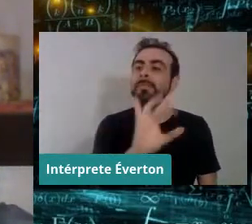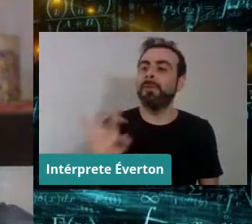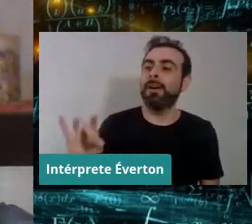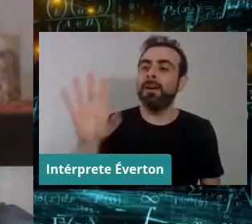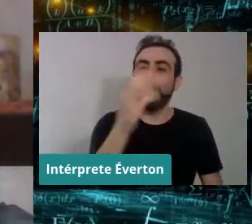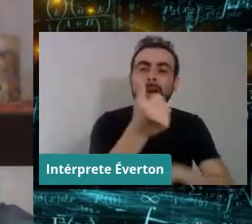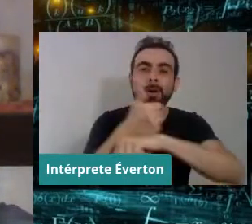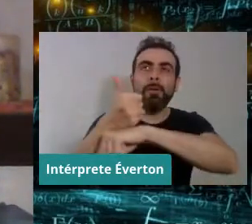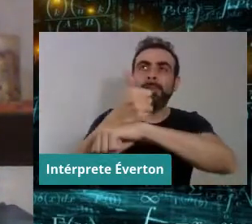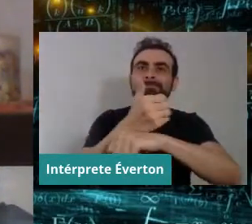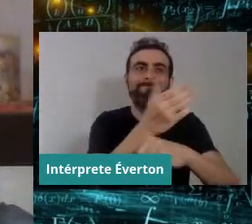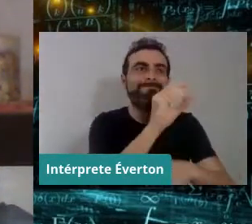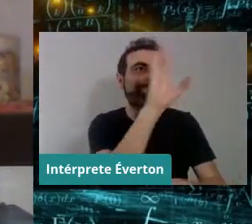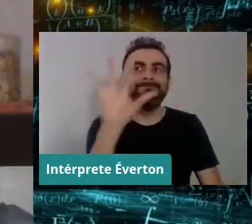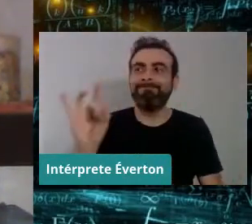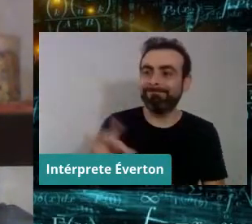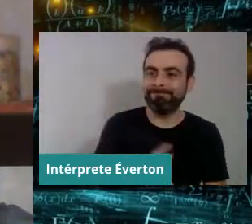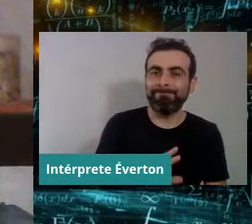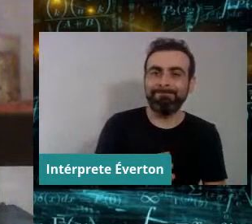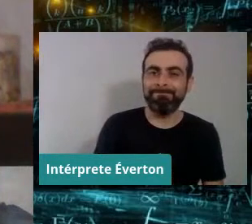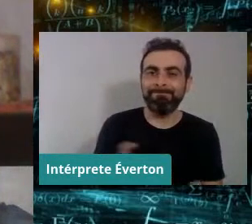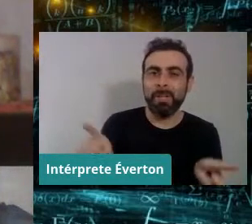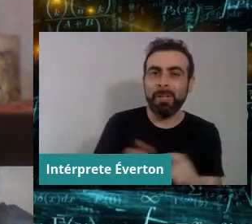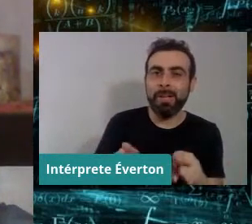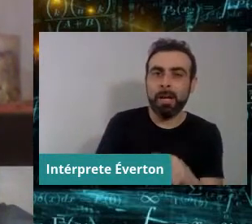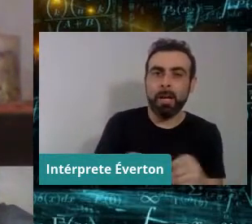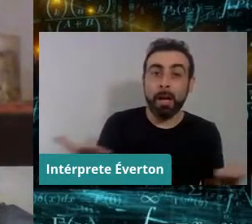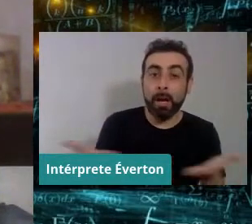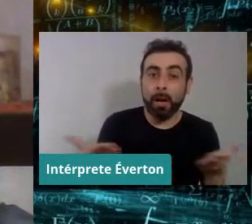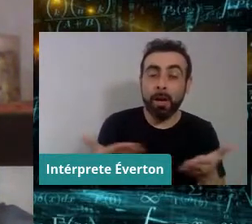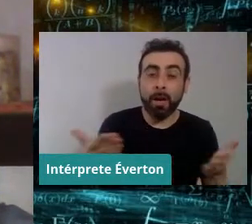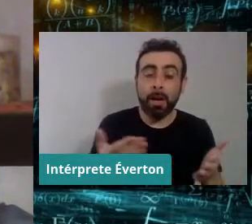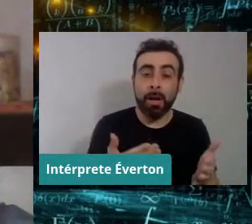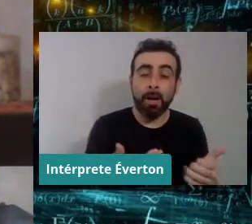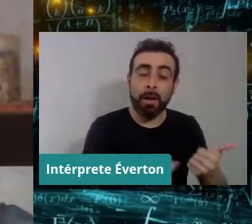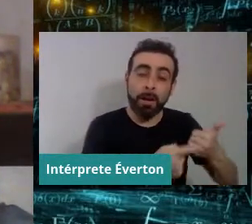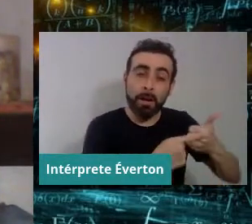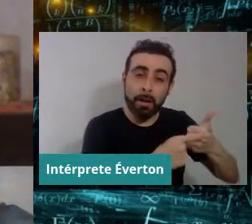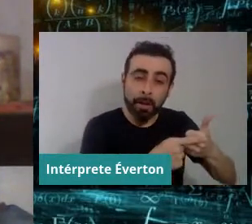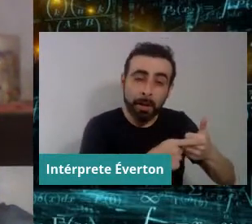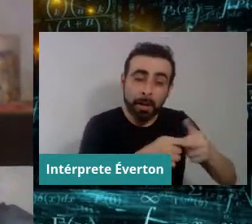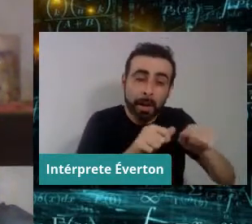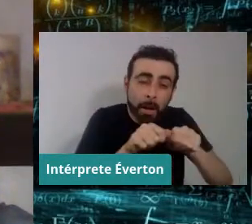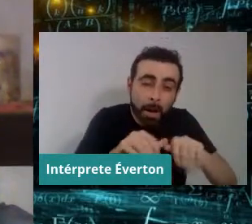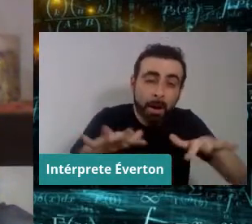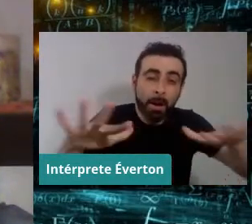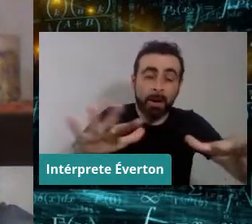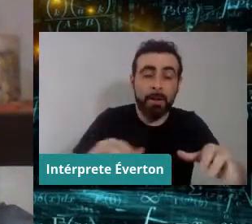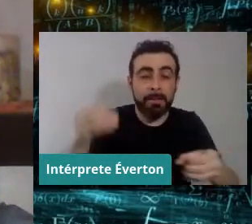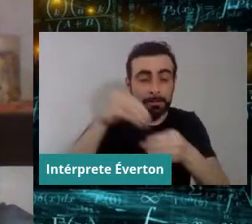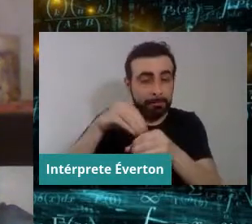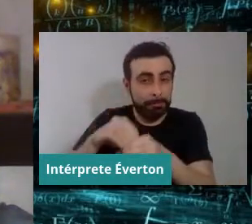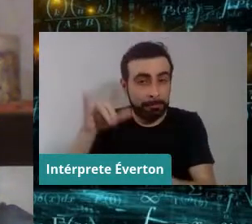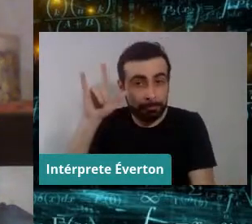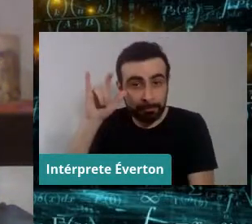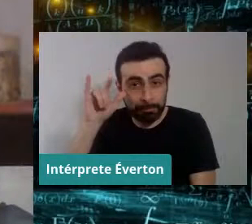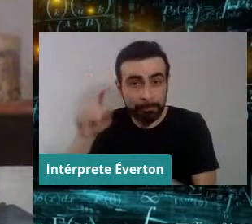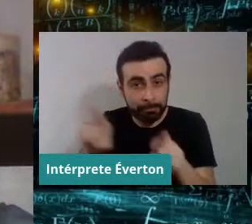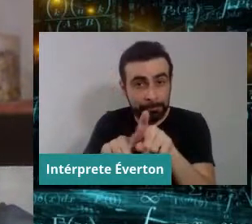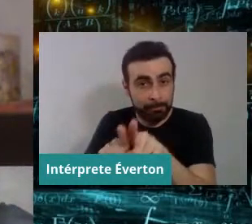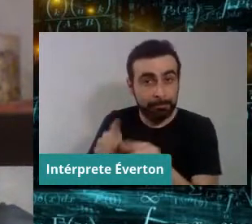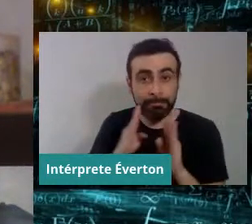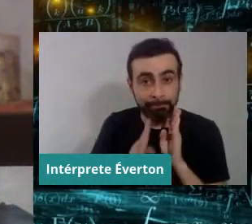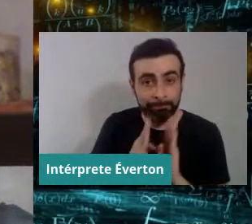essa semana, tivemos compartilhamentos nas redes sociais, no Instagram e Facebook,